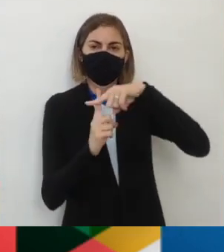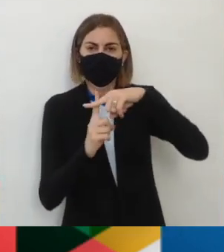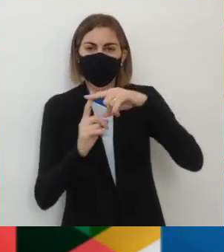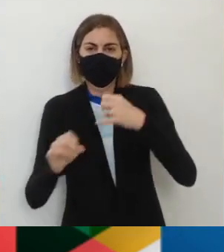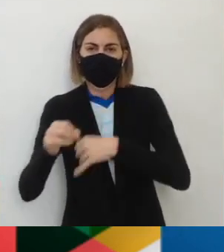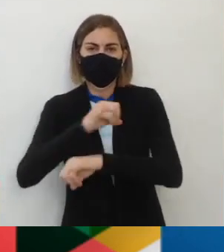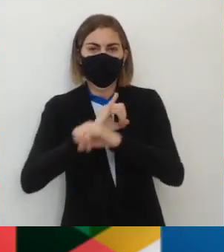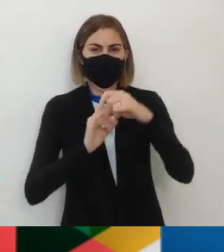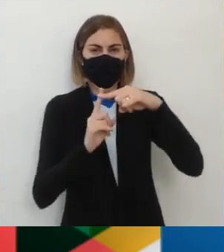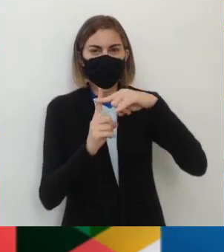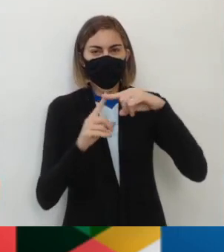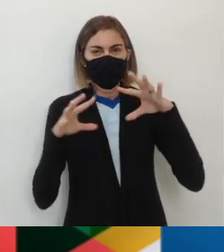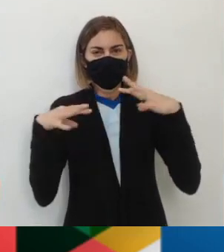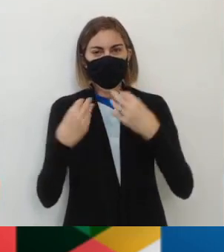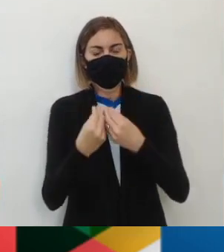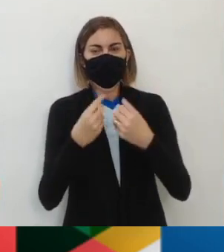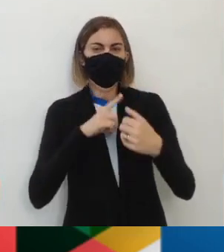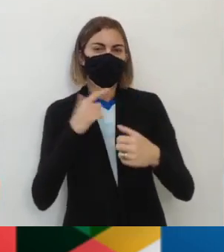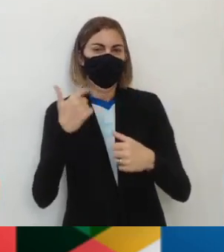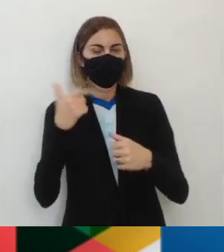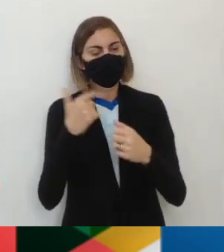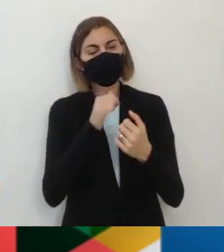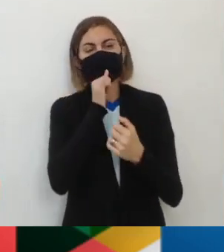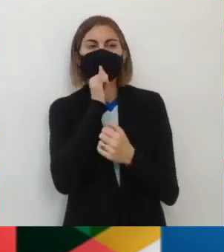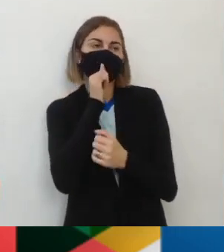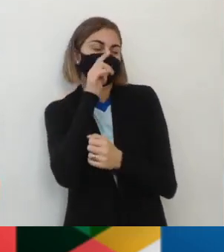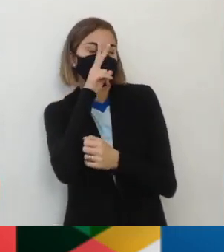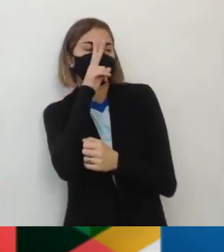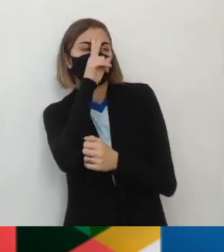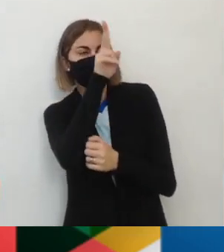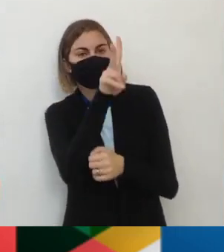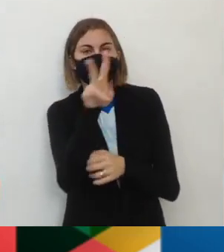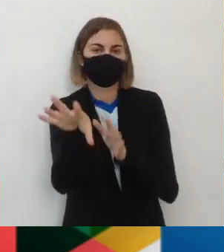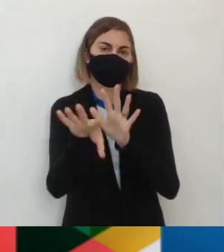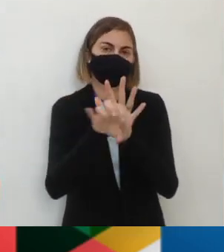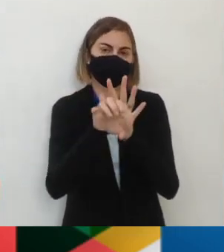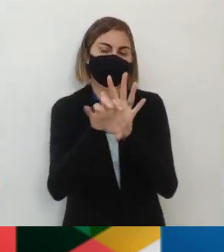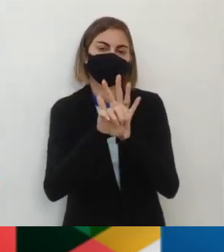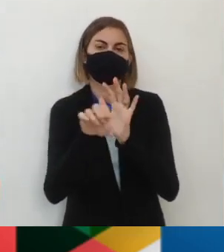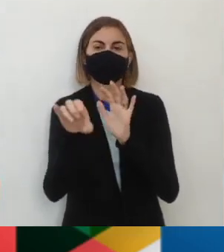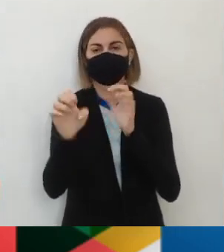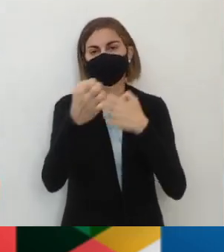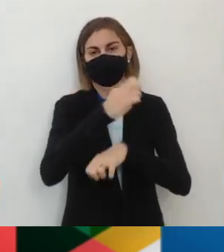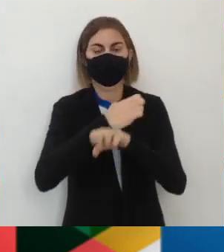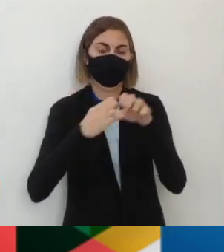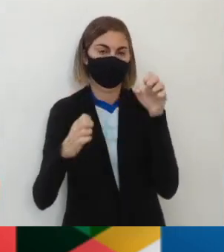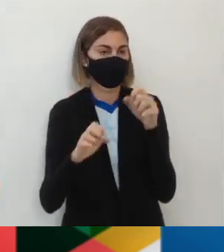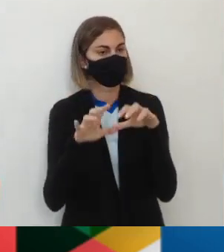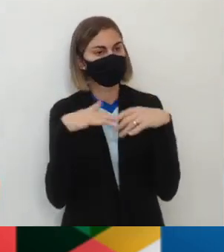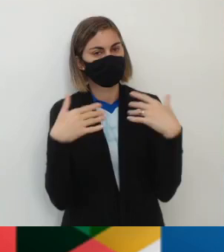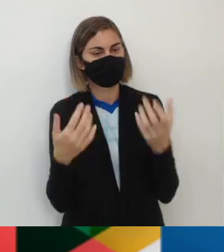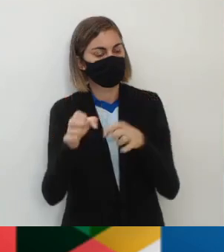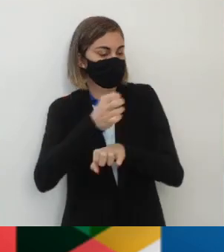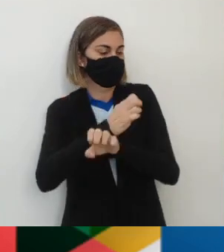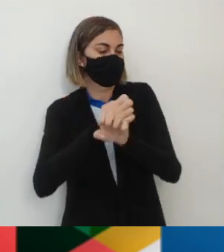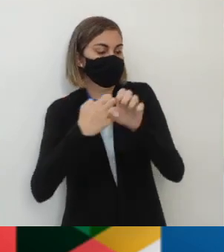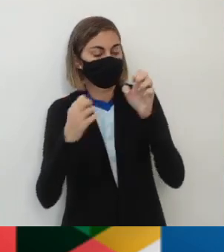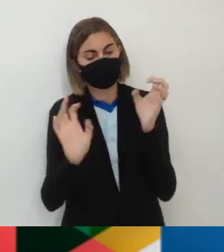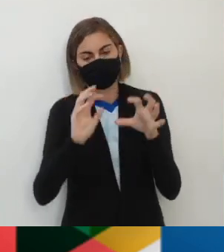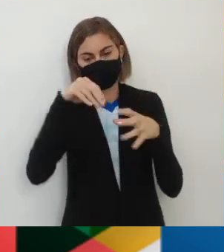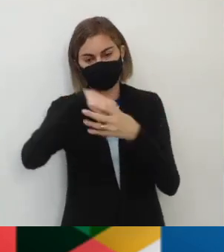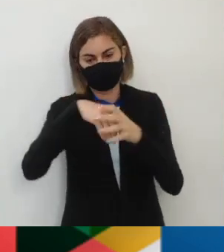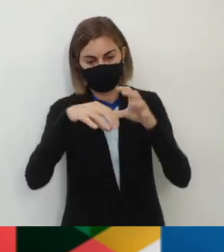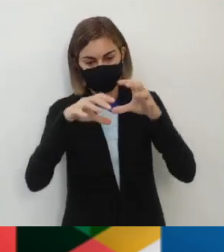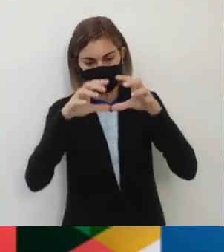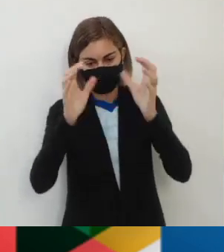íons, todos, nenhum vai ter uma tendência forte de atrair elétrons para si. Então, os elétrons vão ficar soltos dentro da